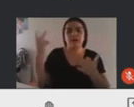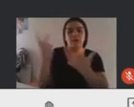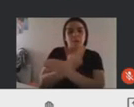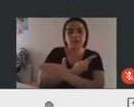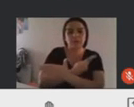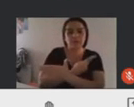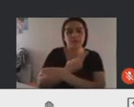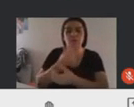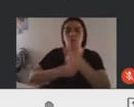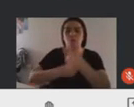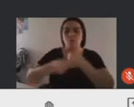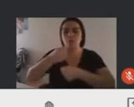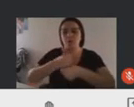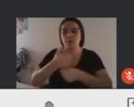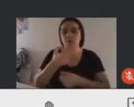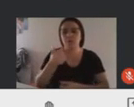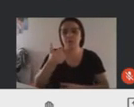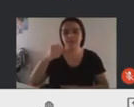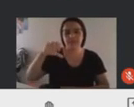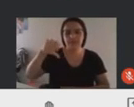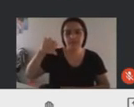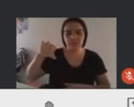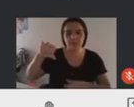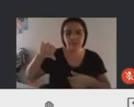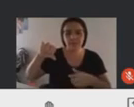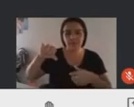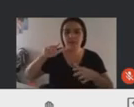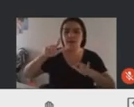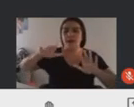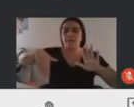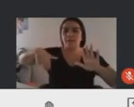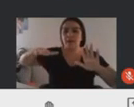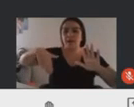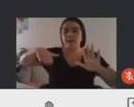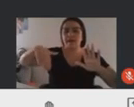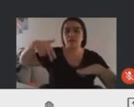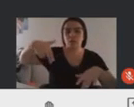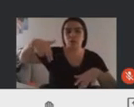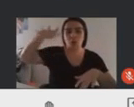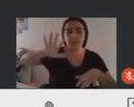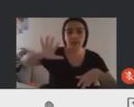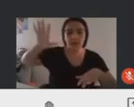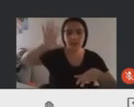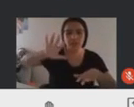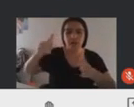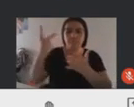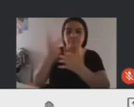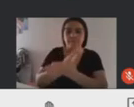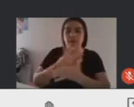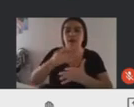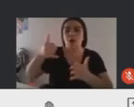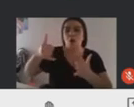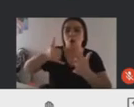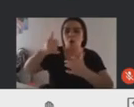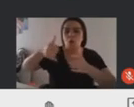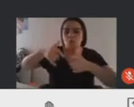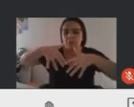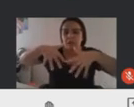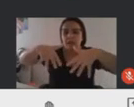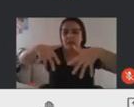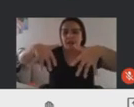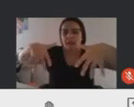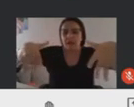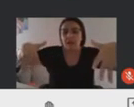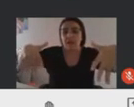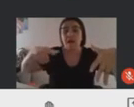óleo em 2019 nas praias do Nordeste. Então, assim, não tem quase trabalho a